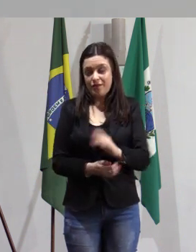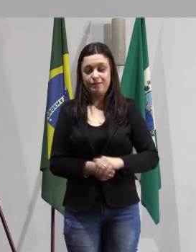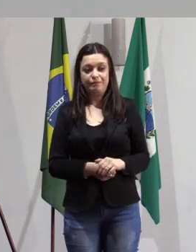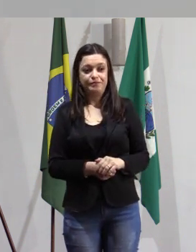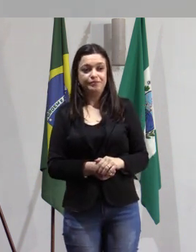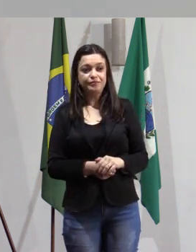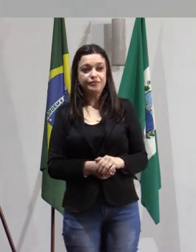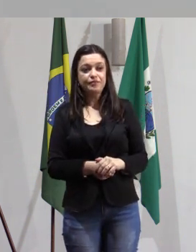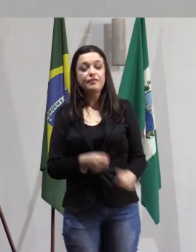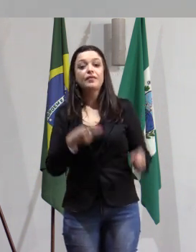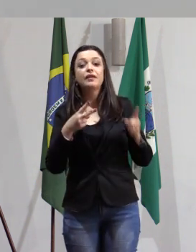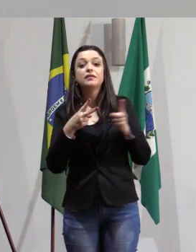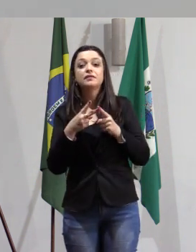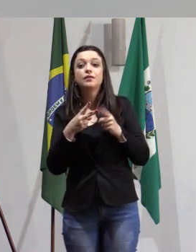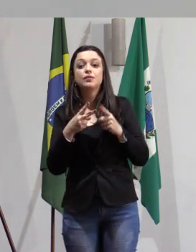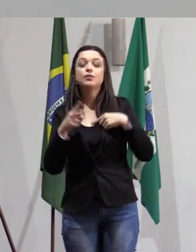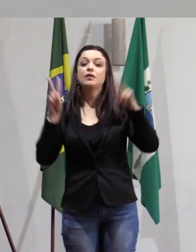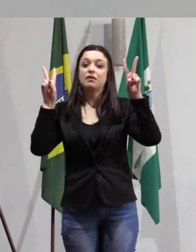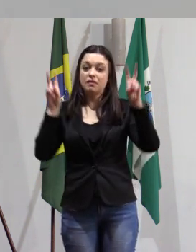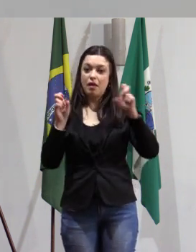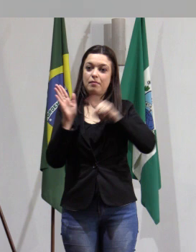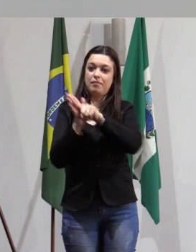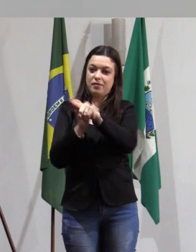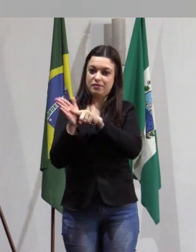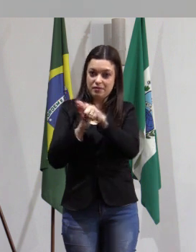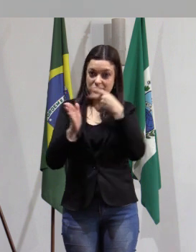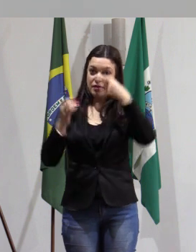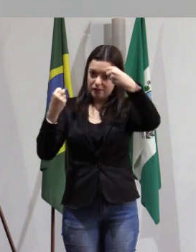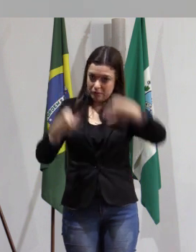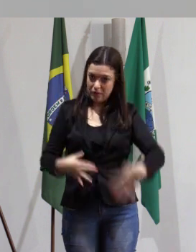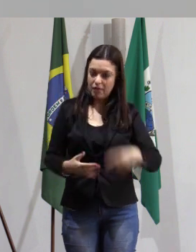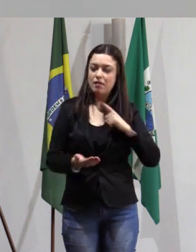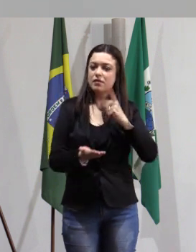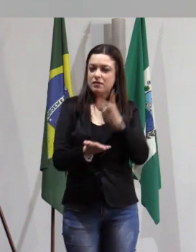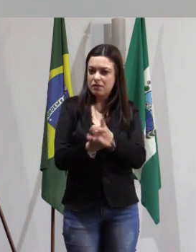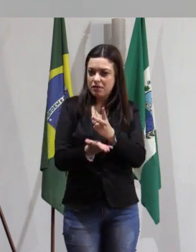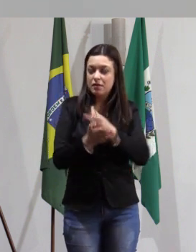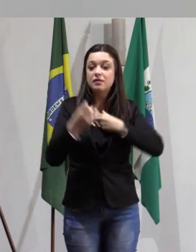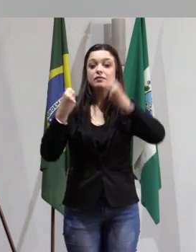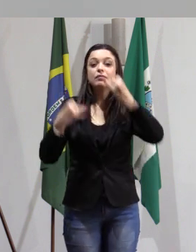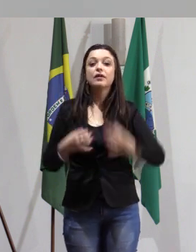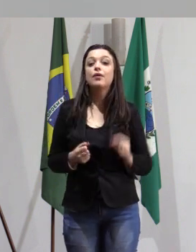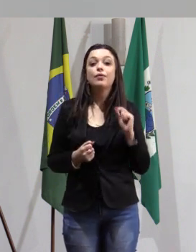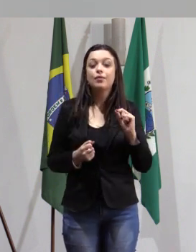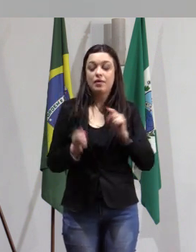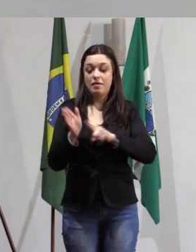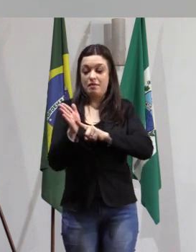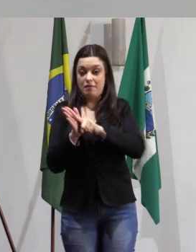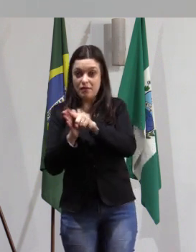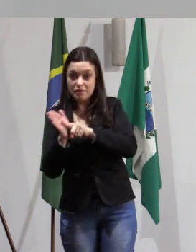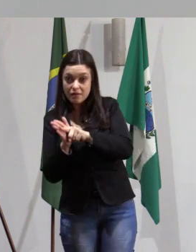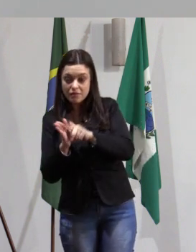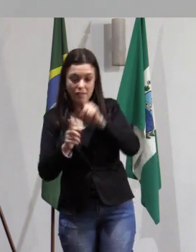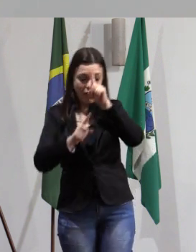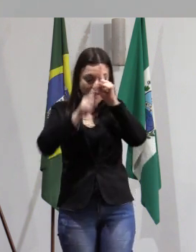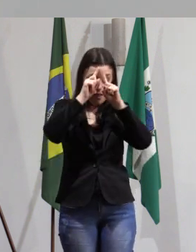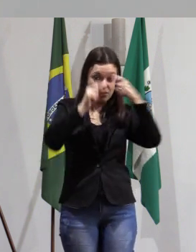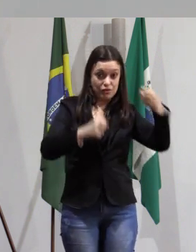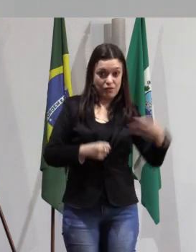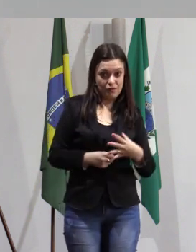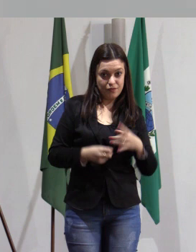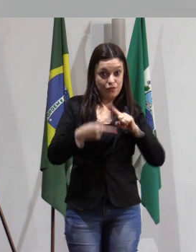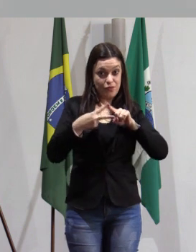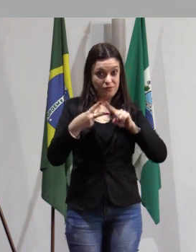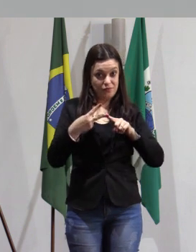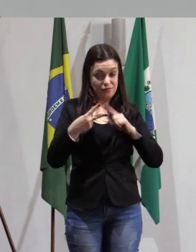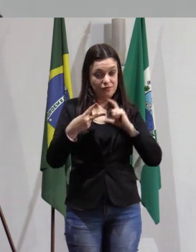Segundo, se fala de pesquisa. Aliás, um dos eixos é precisamente pesquisa e inovação. Mas creio,